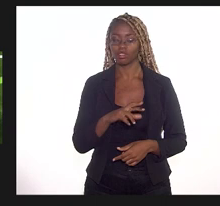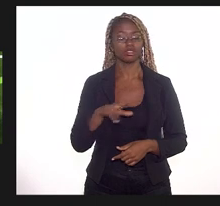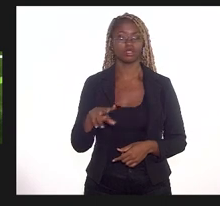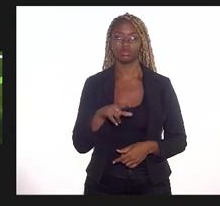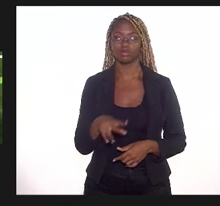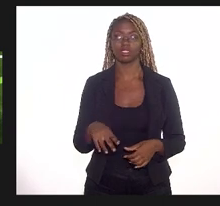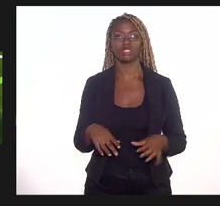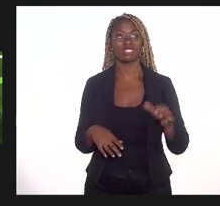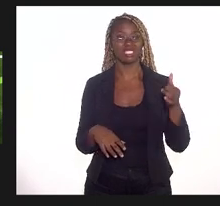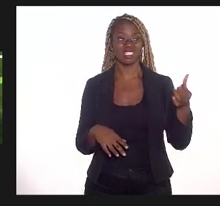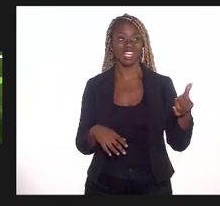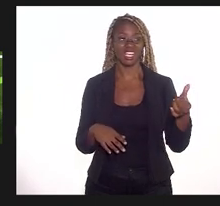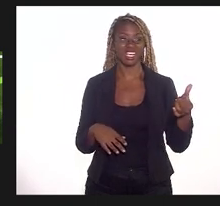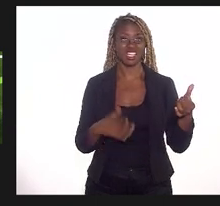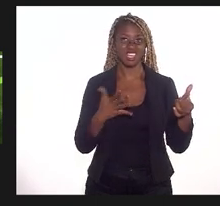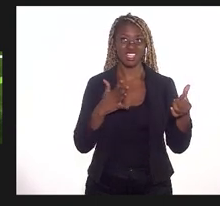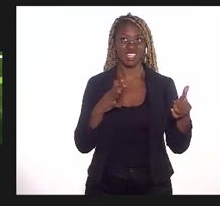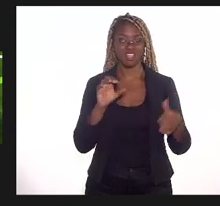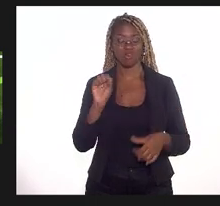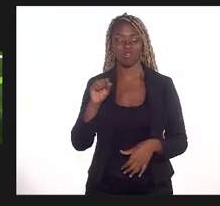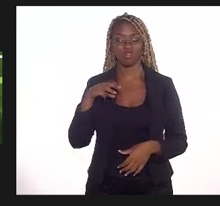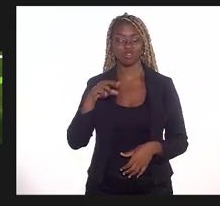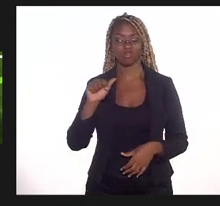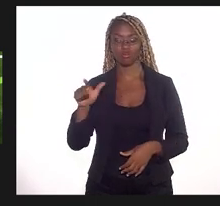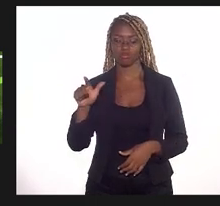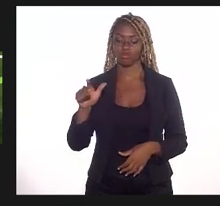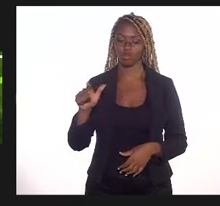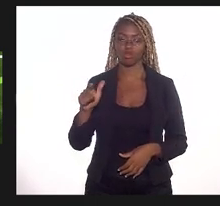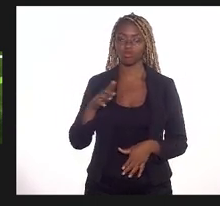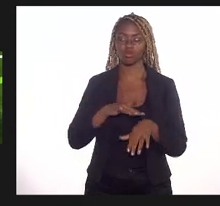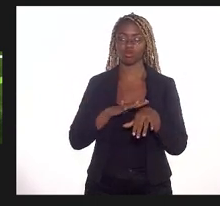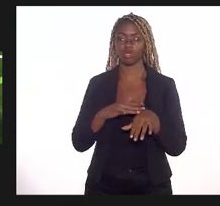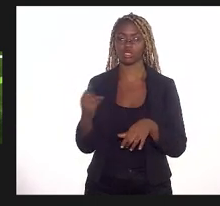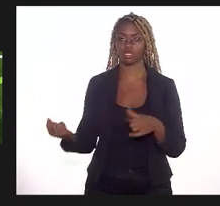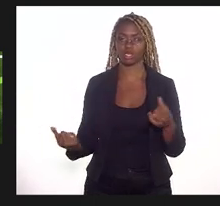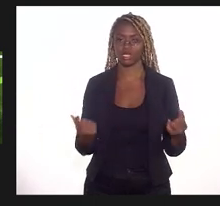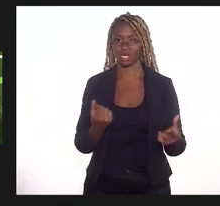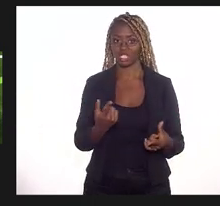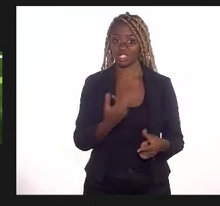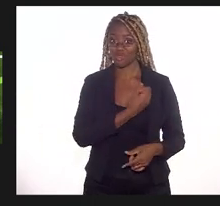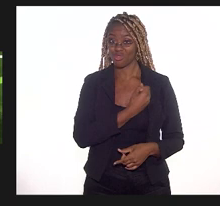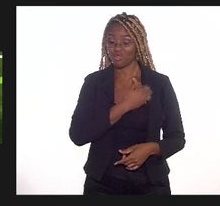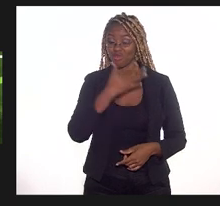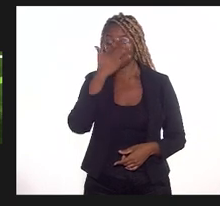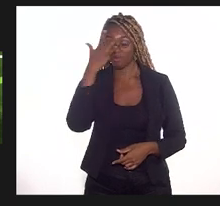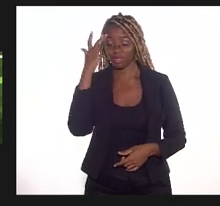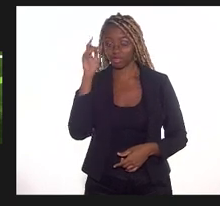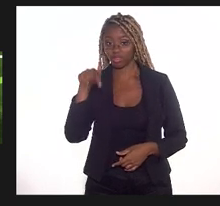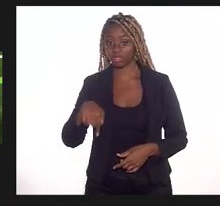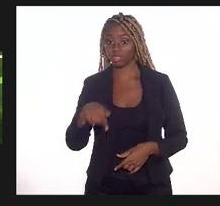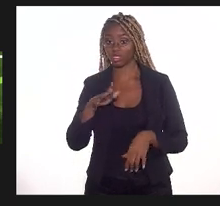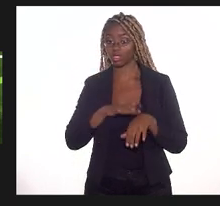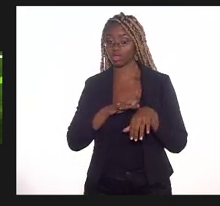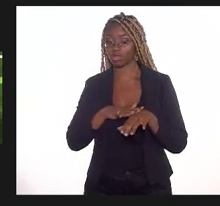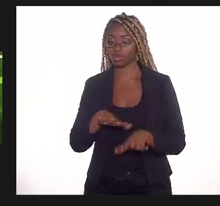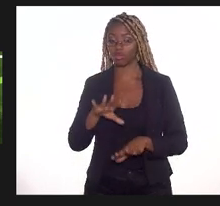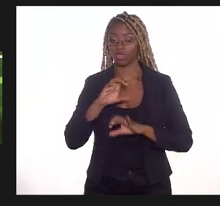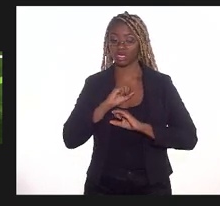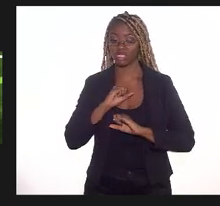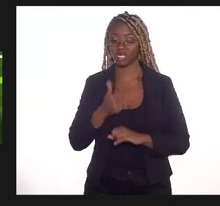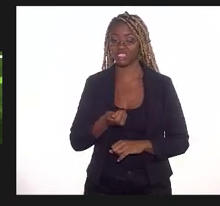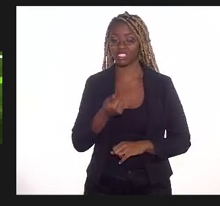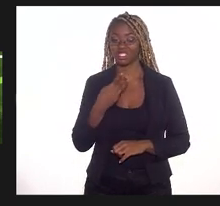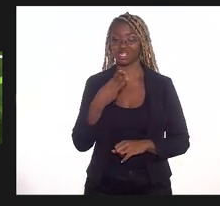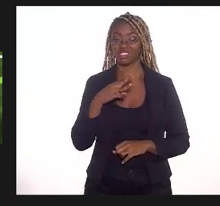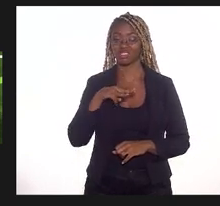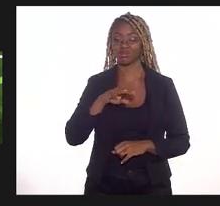doenças raras. E nós sabemos que pelo número de pessoas com doenças raras no Brasil, em torno de 13 milhões,